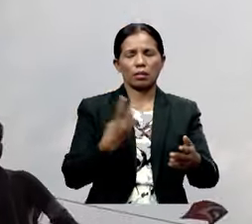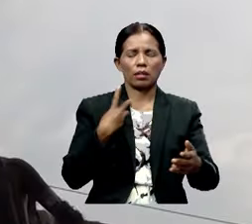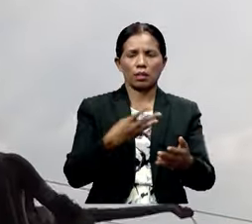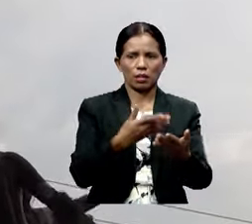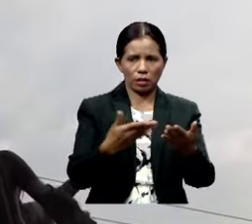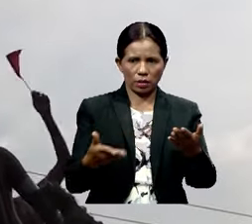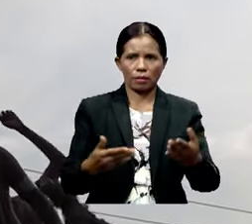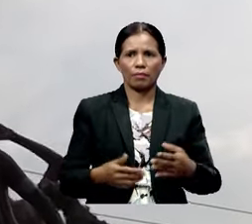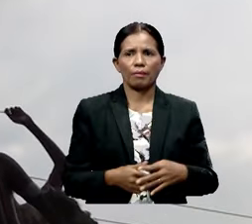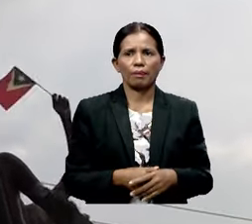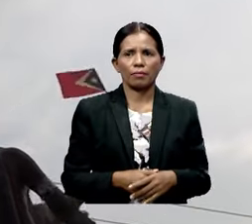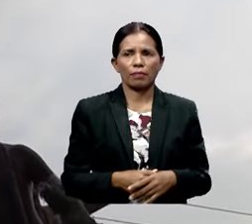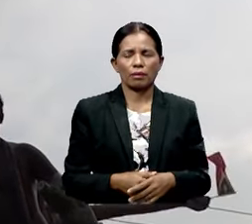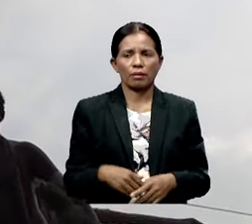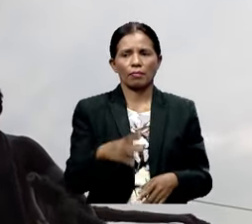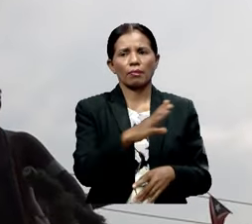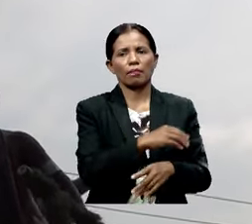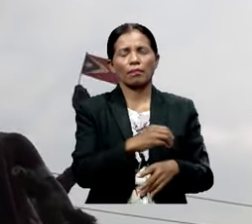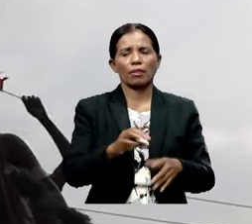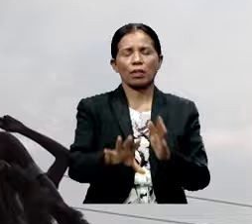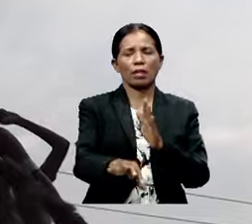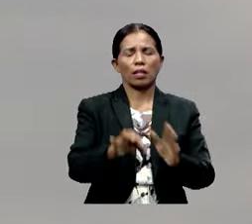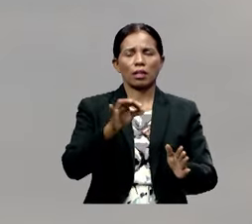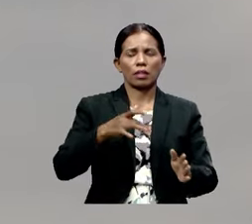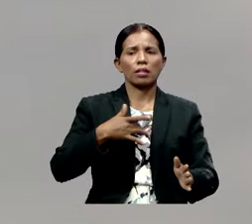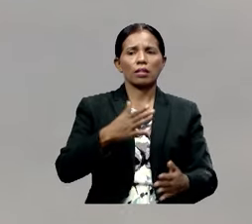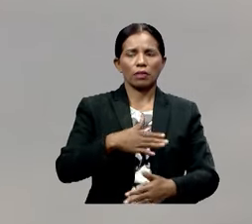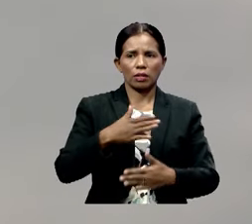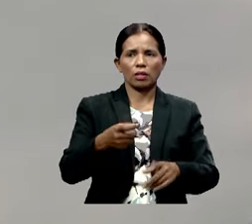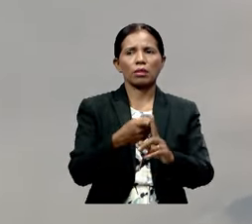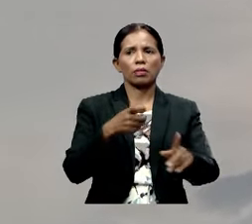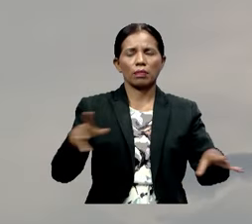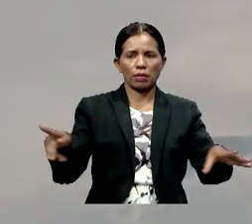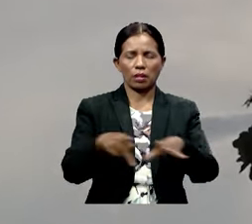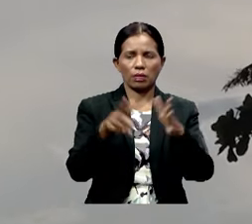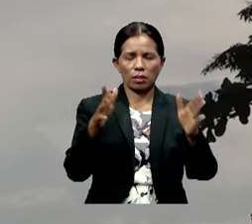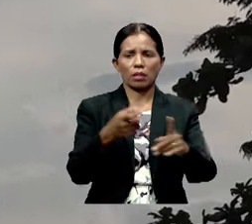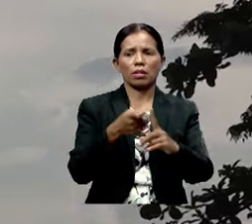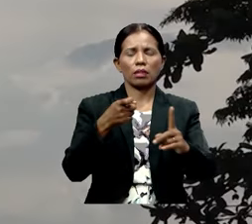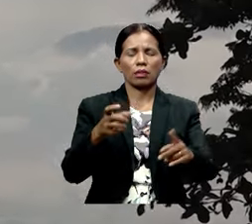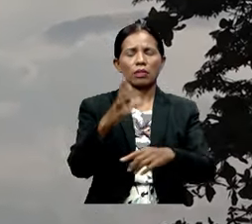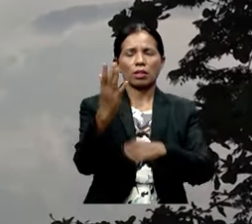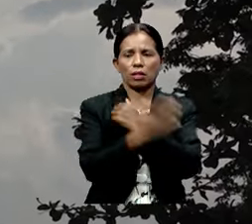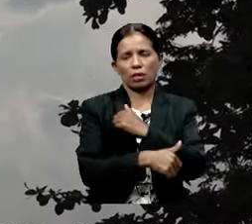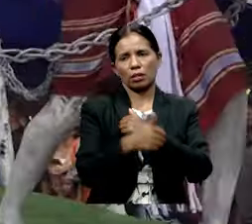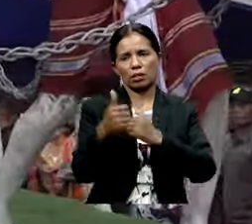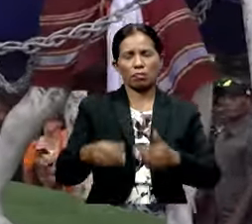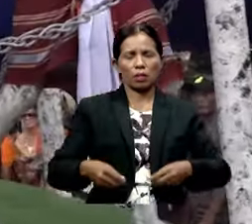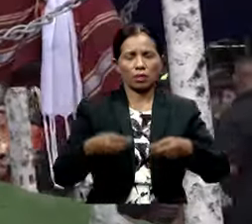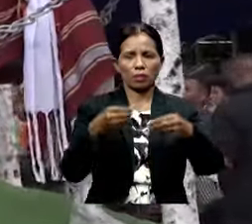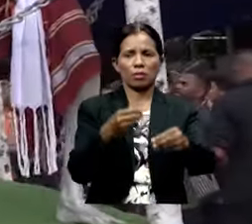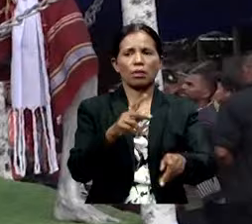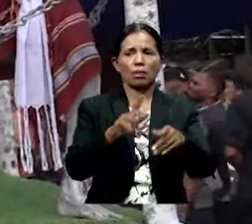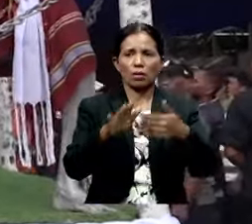rasi. Além de ne, evento nemos reta na apreciação russi participante sira, russi estrangeiro, tamba bele fobibam ba